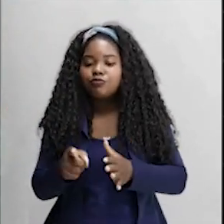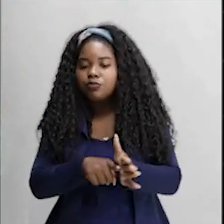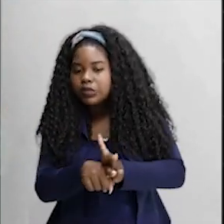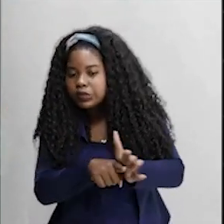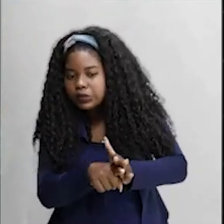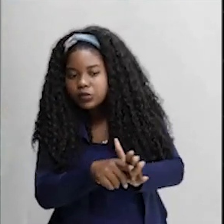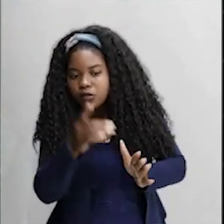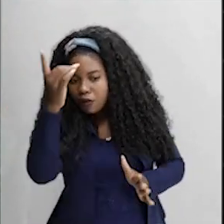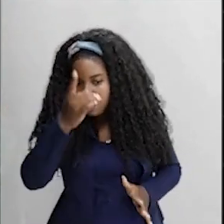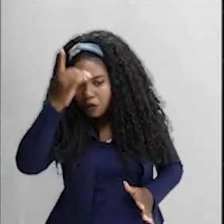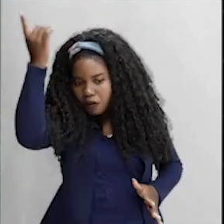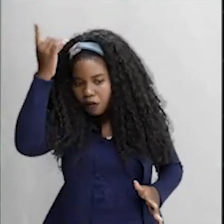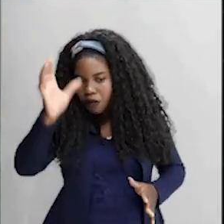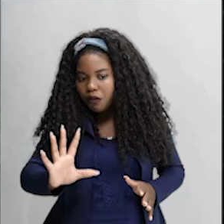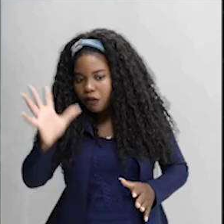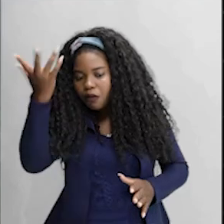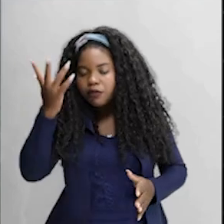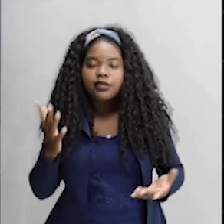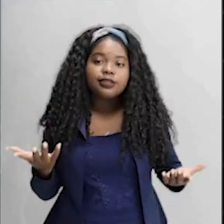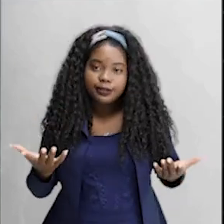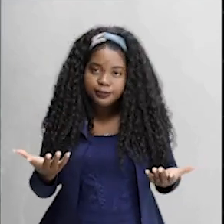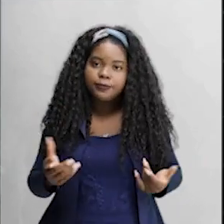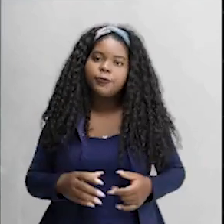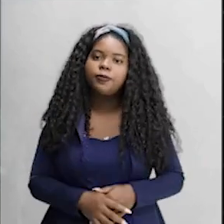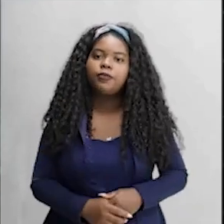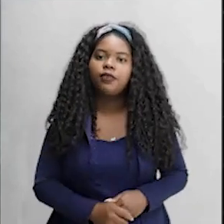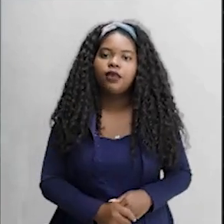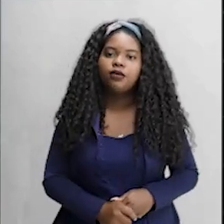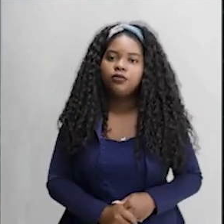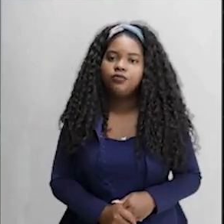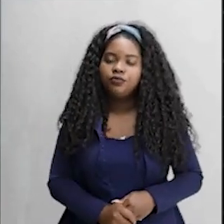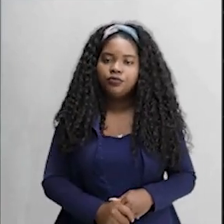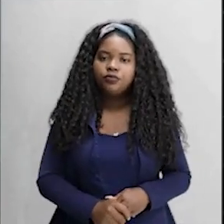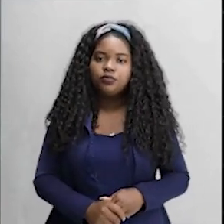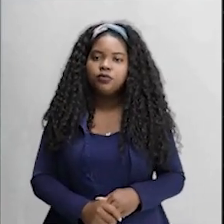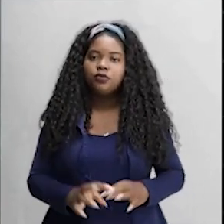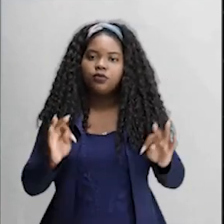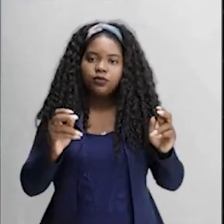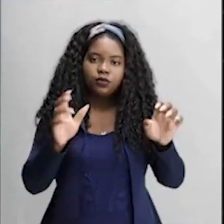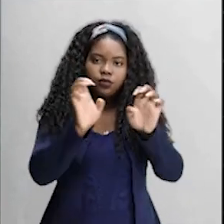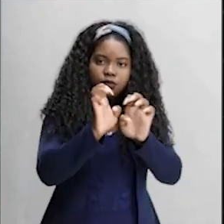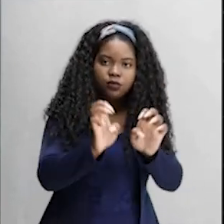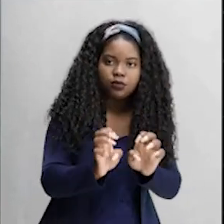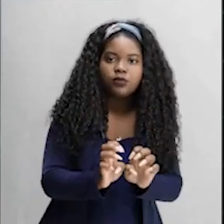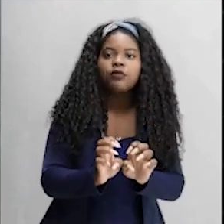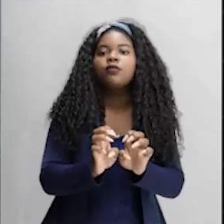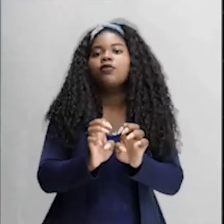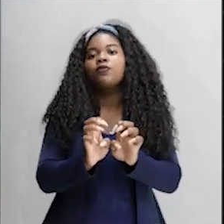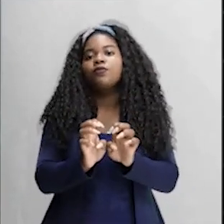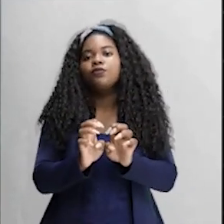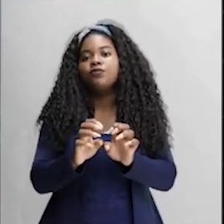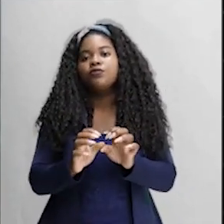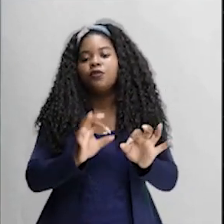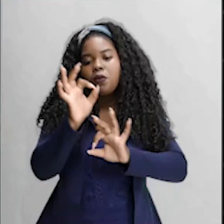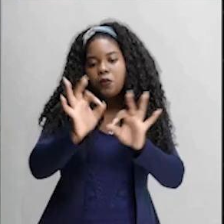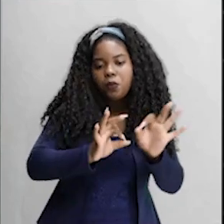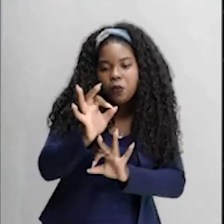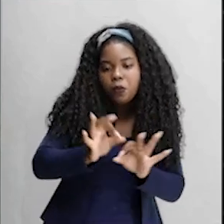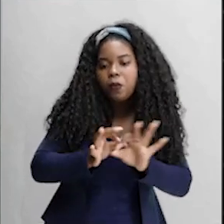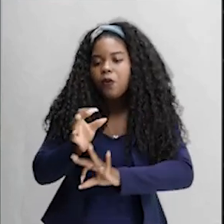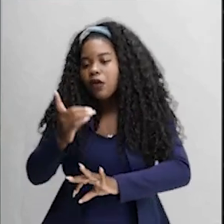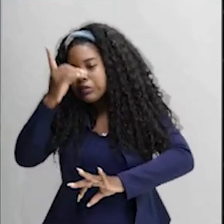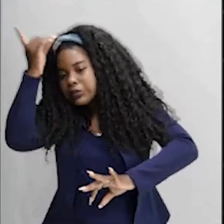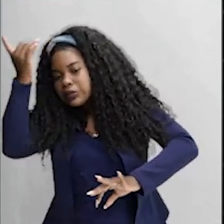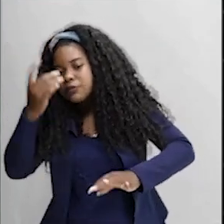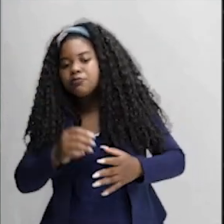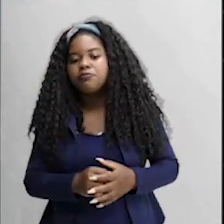inventado em algum momento. Toda essa estrutura aqui, ela foi criada, ela foi inventada em